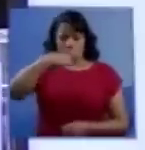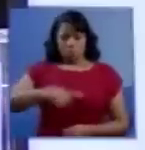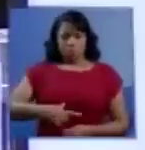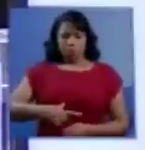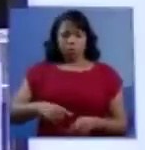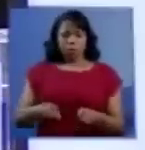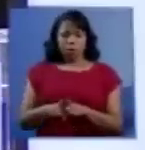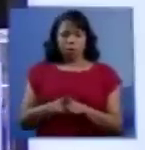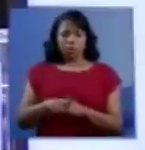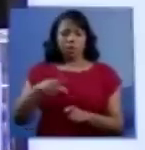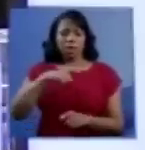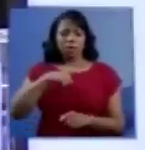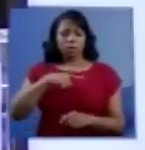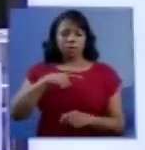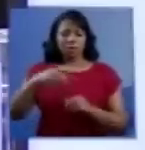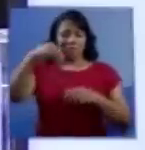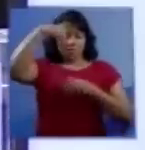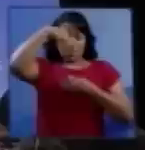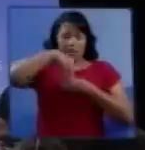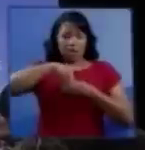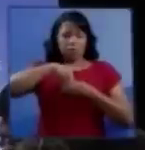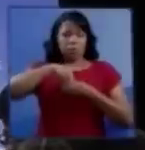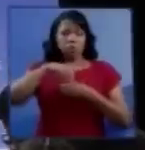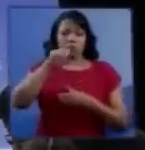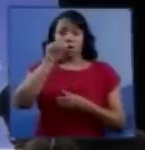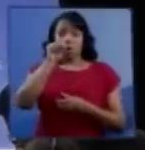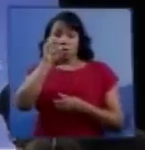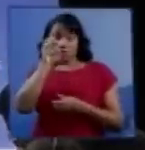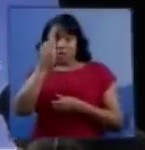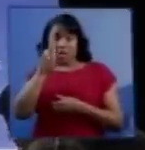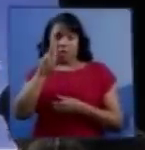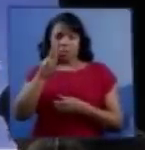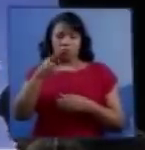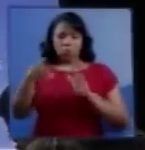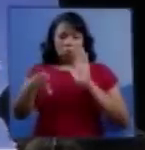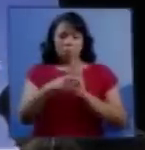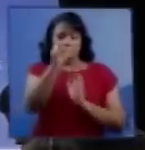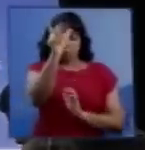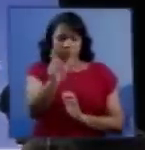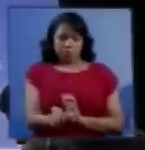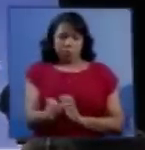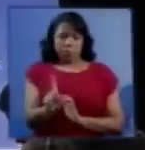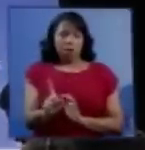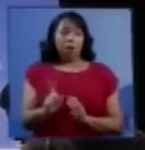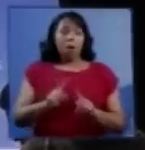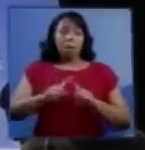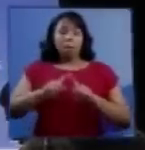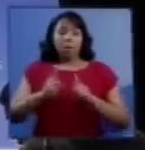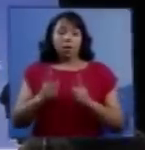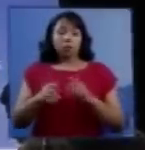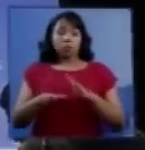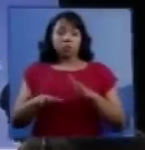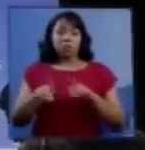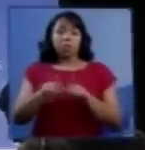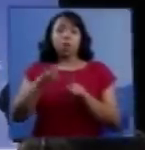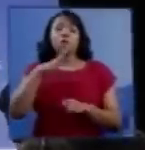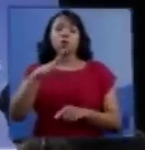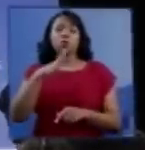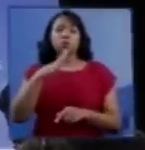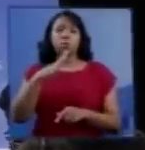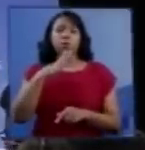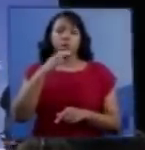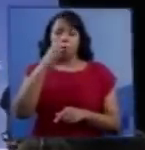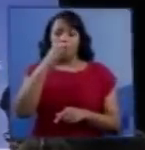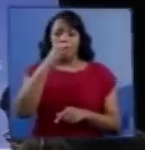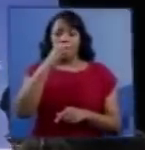Vale pelo seu ser não pelo seu modo de ser muito menos pelo reconhecimento que